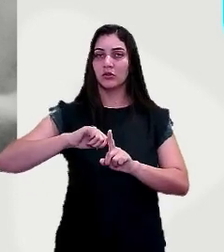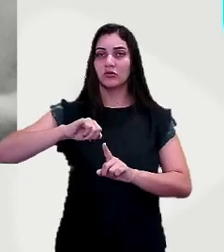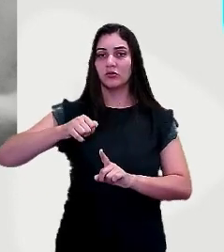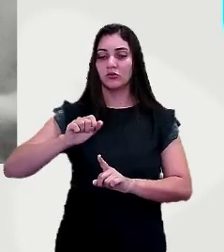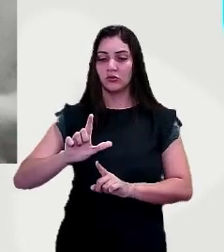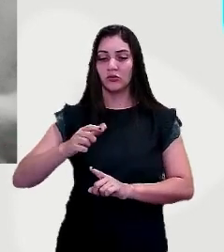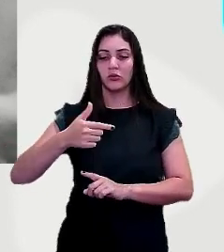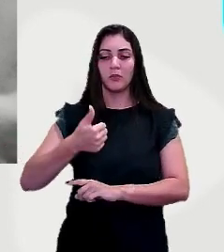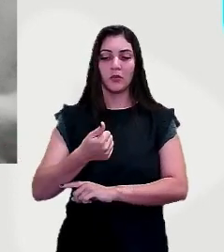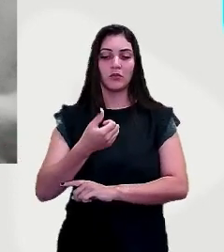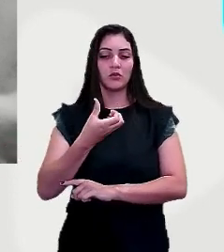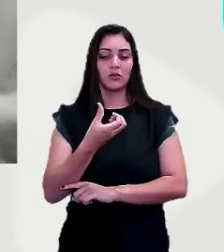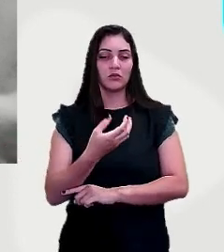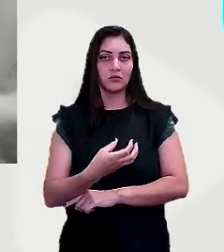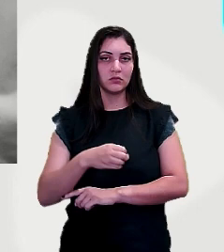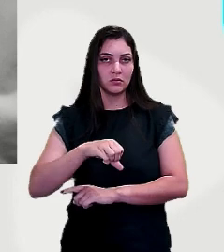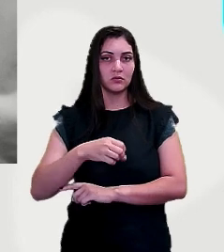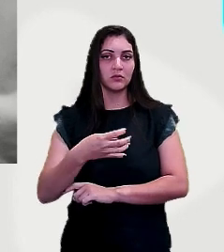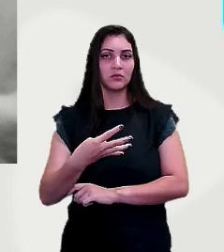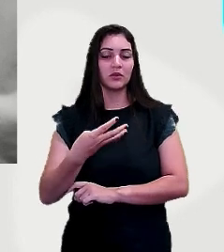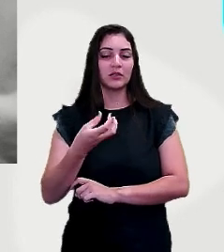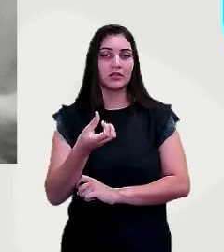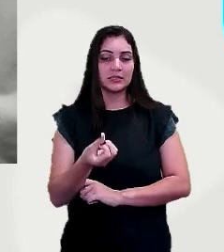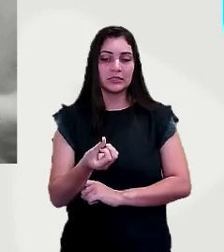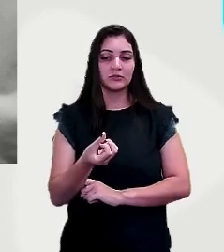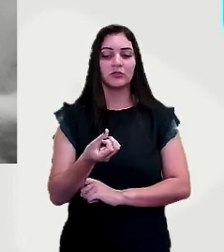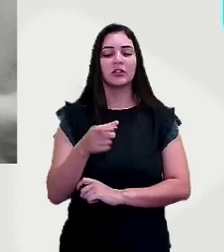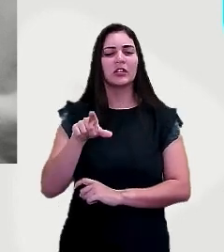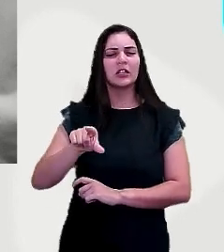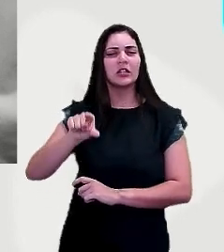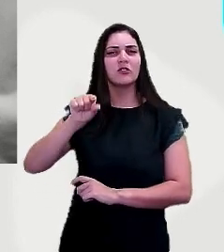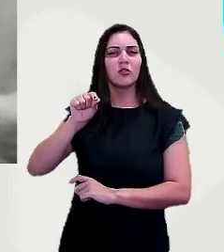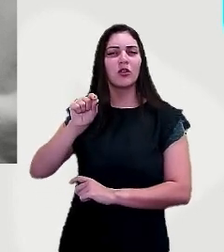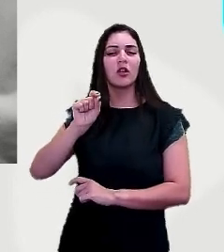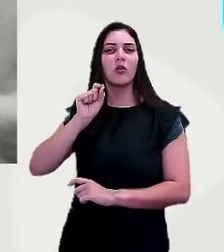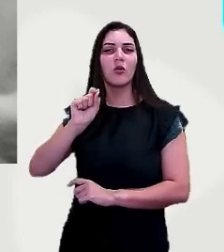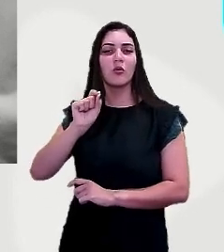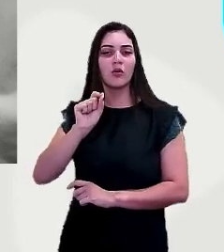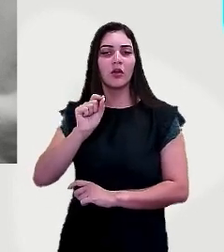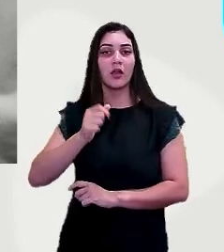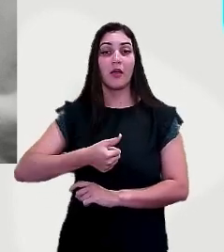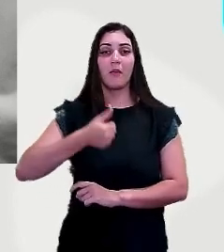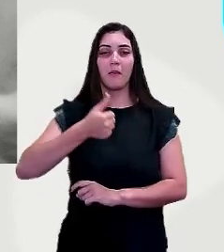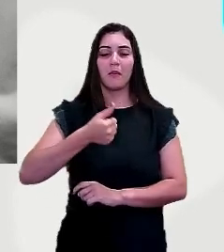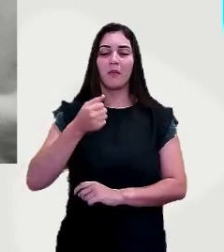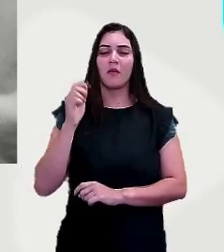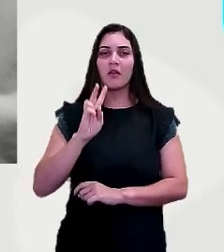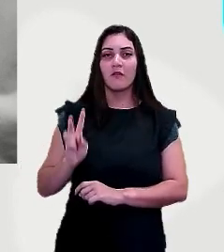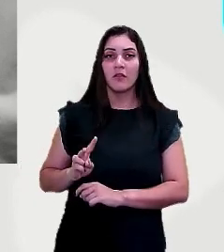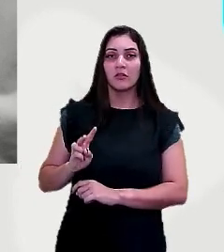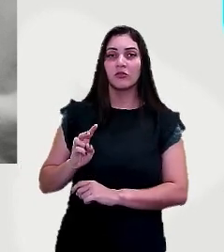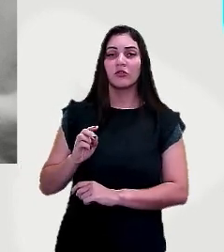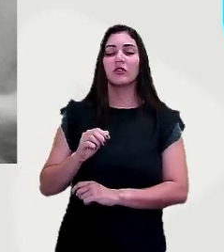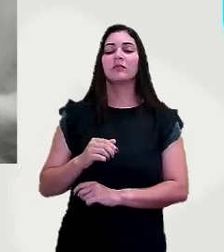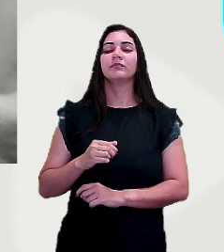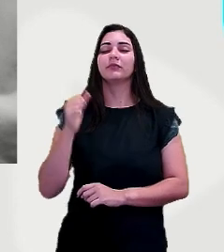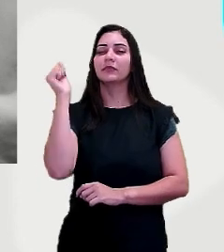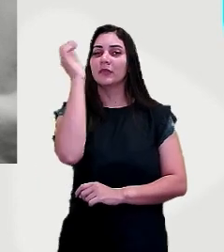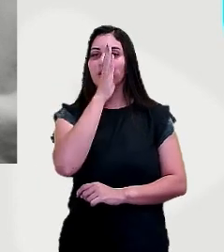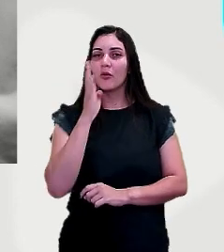em 1950, seria realizada no Brasil. Sim, essa foi a primeira vez que o Brasil sediou a Copa do Mundo,